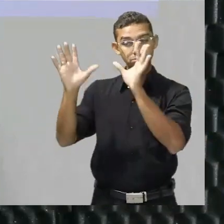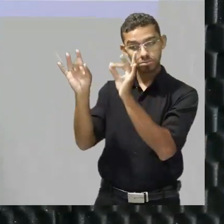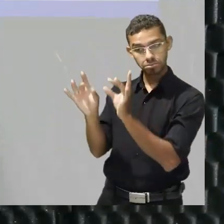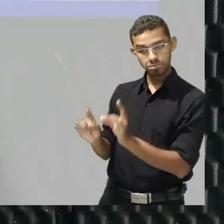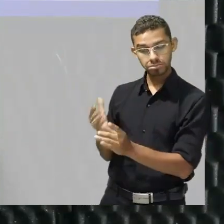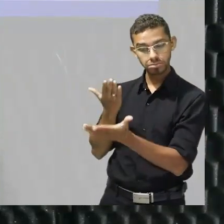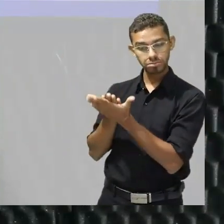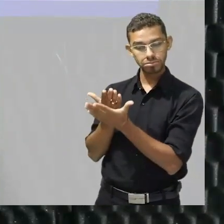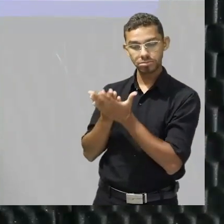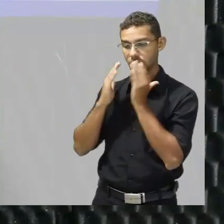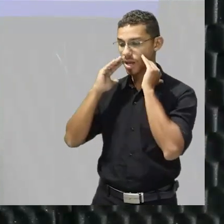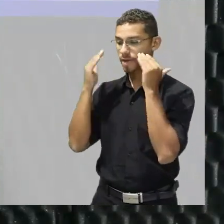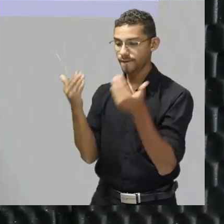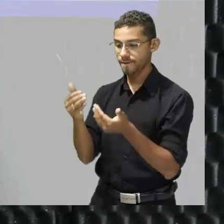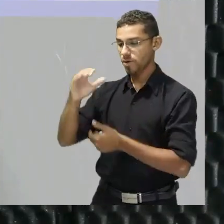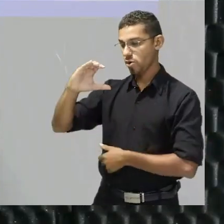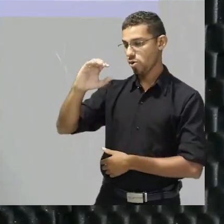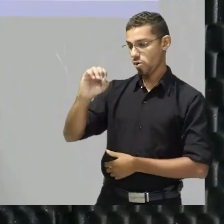tratar da conclusão